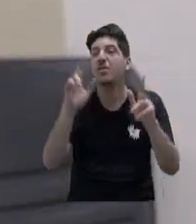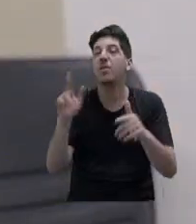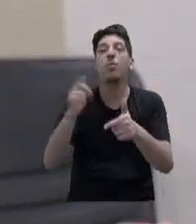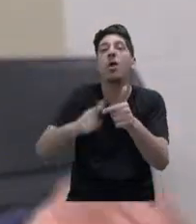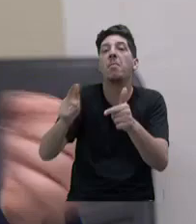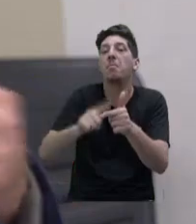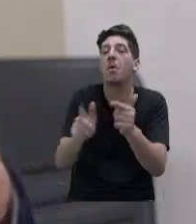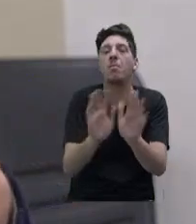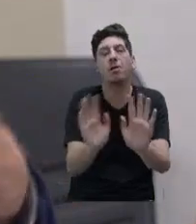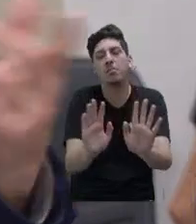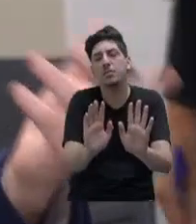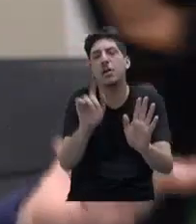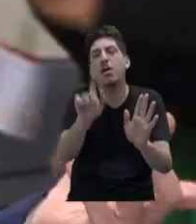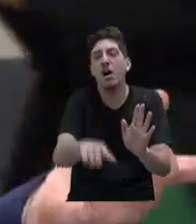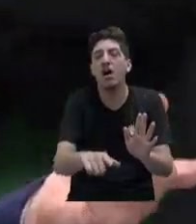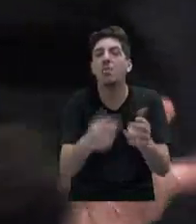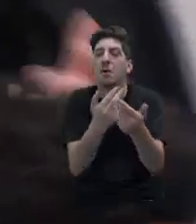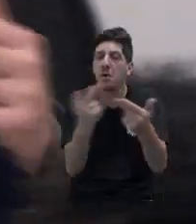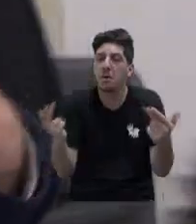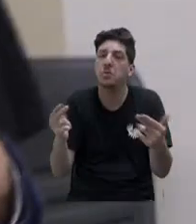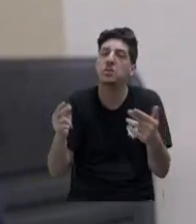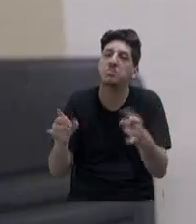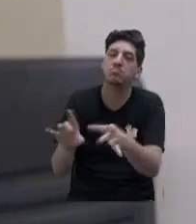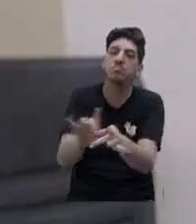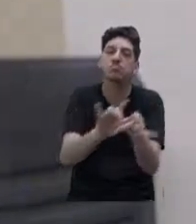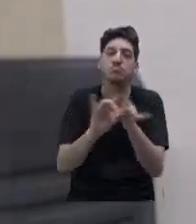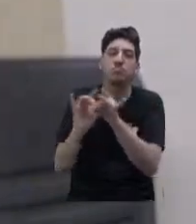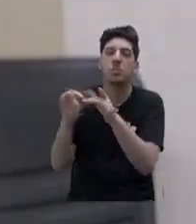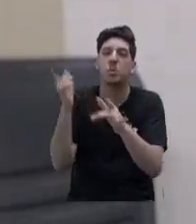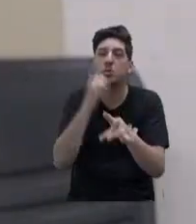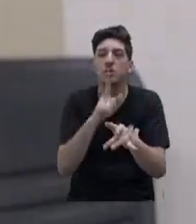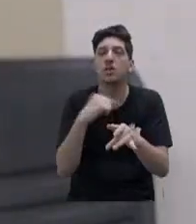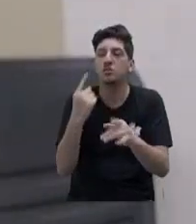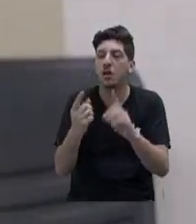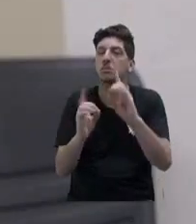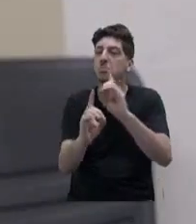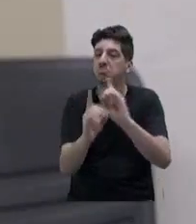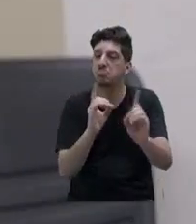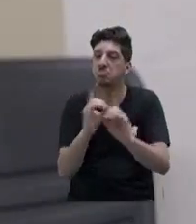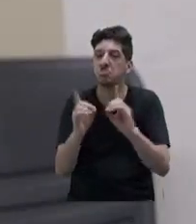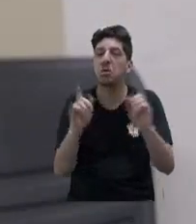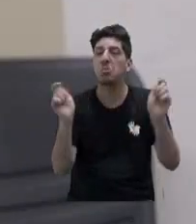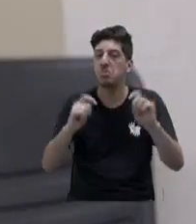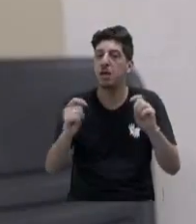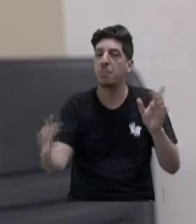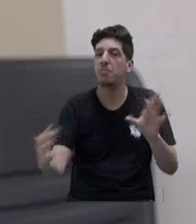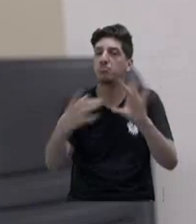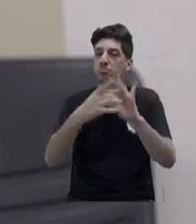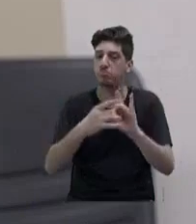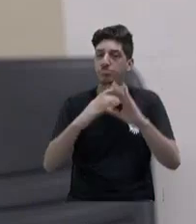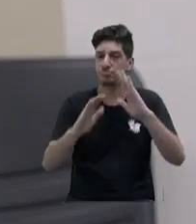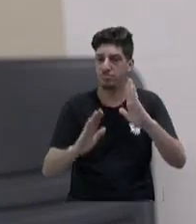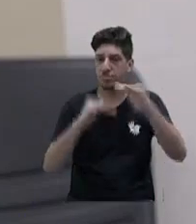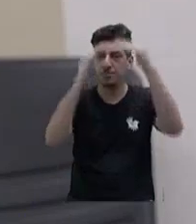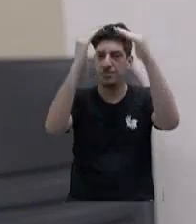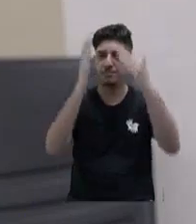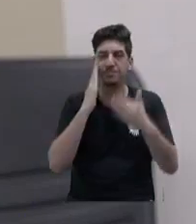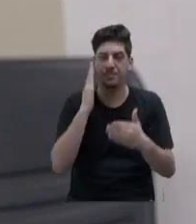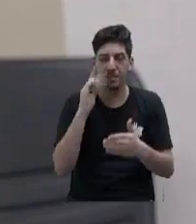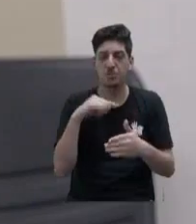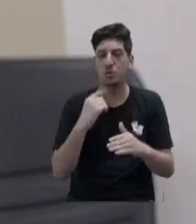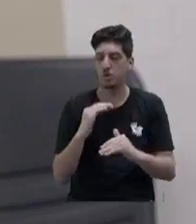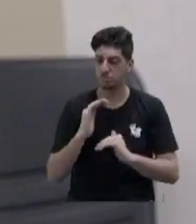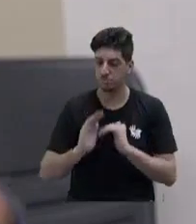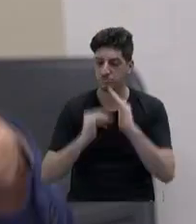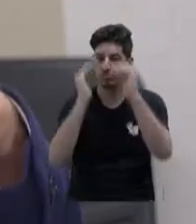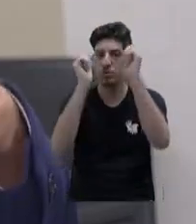problema para todo mundo, mas sim um fator de união, porque é na dialética que cresce todo mundo. Então, crescer juntos,